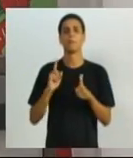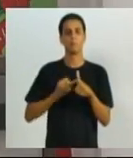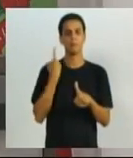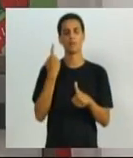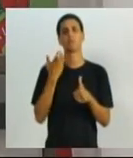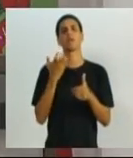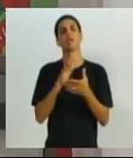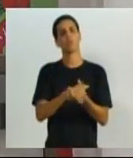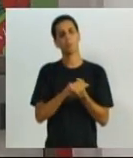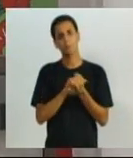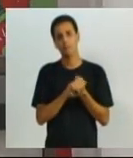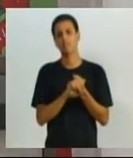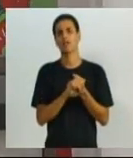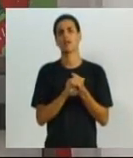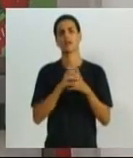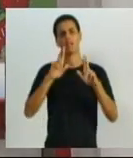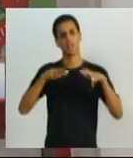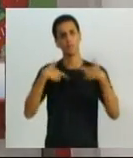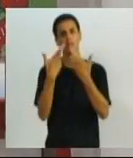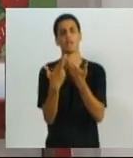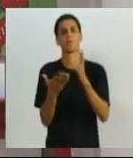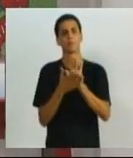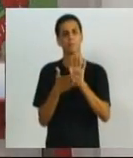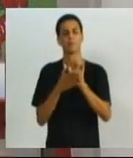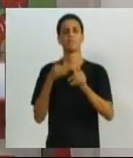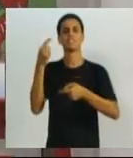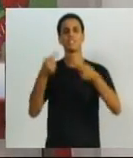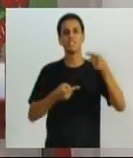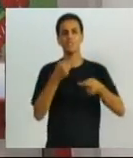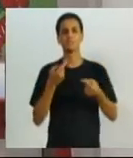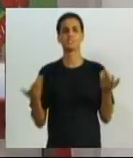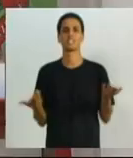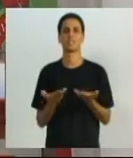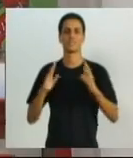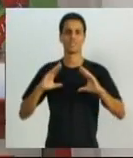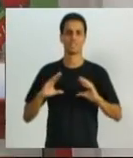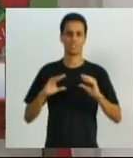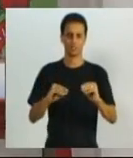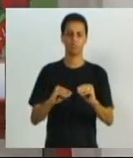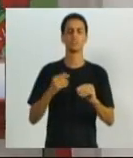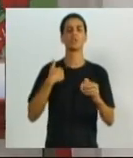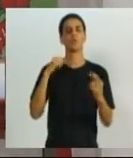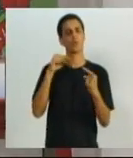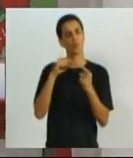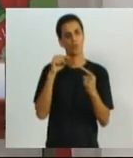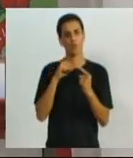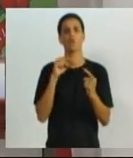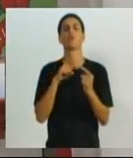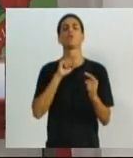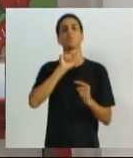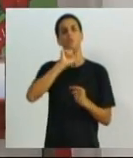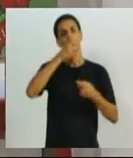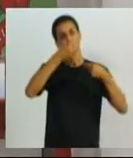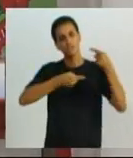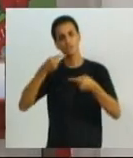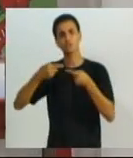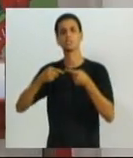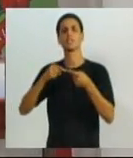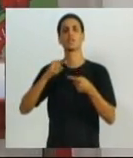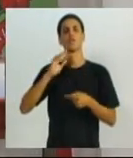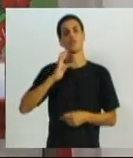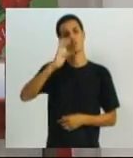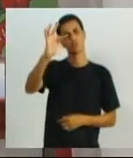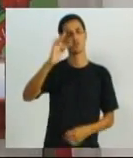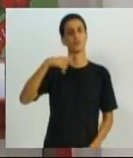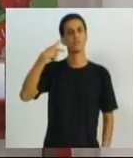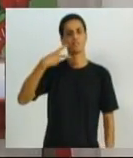pela iniciativa dessa reunião, da discussão trazida na noite de hoje, concordar com o que falou nosso futuro